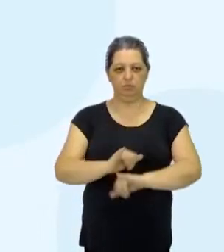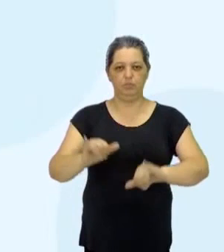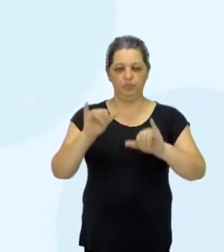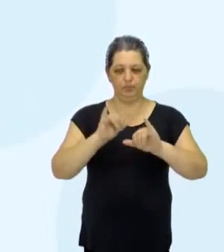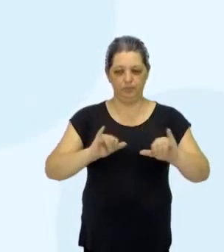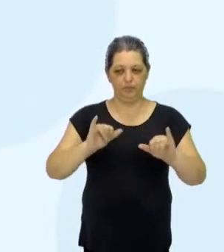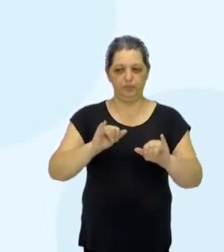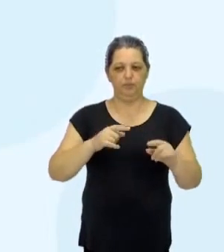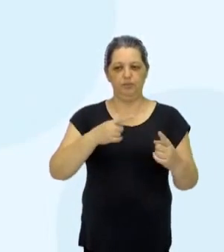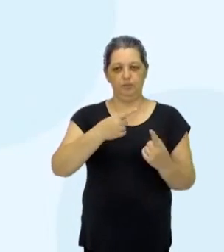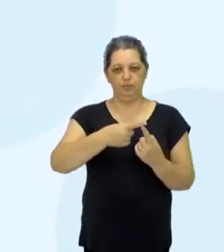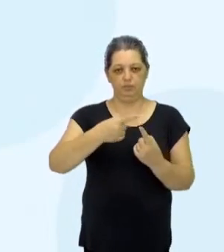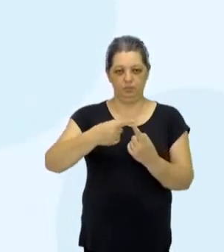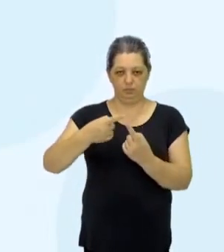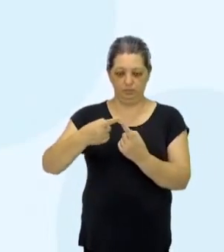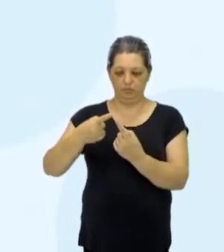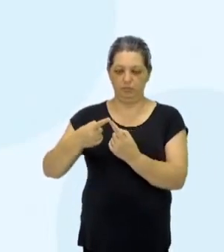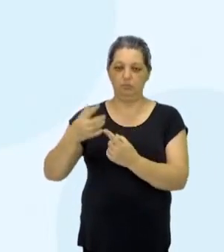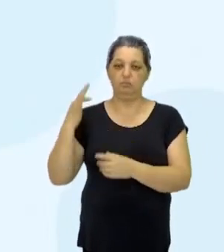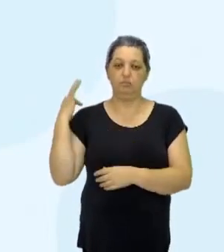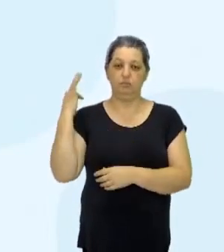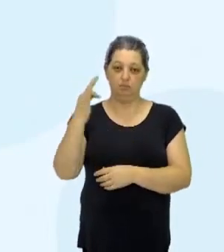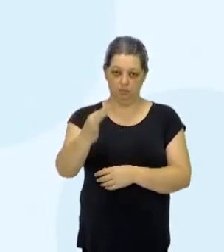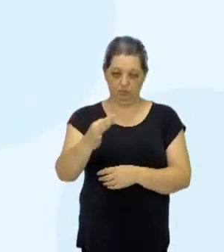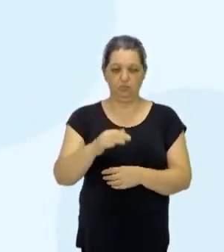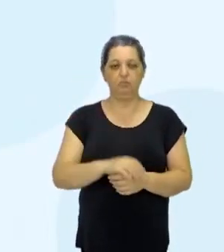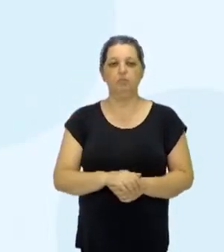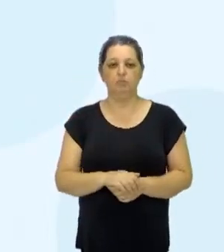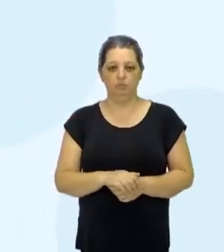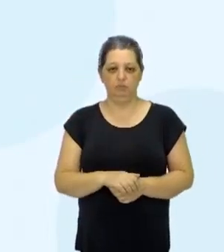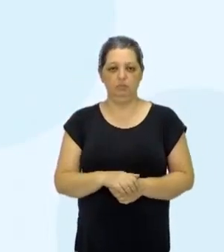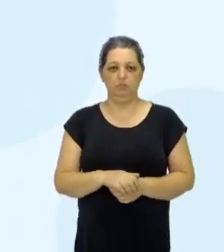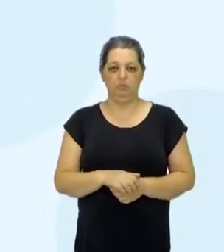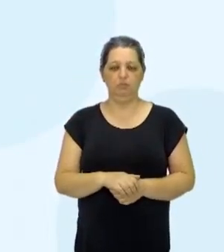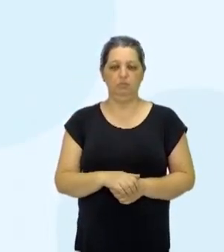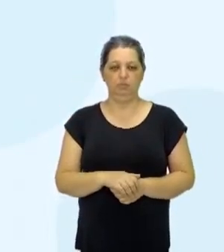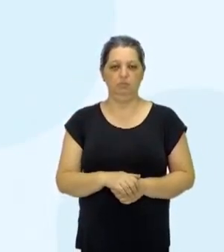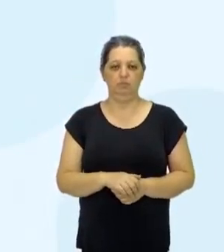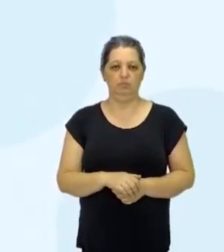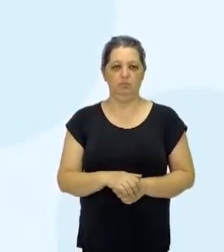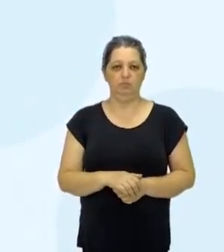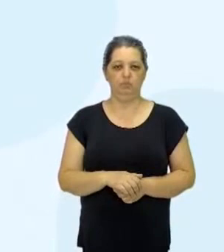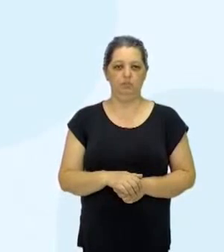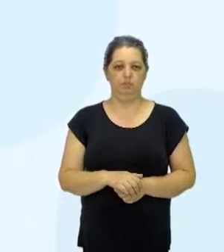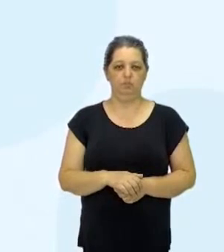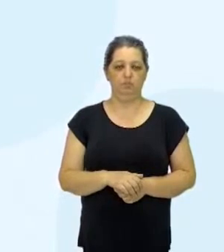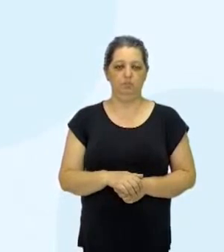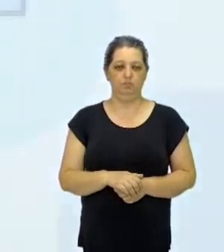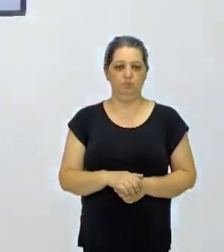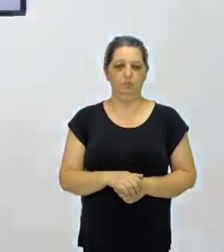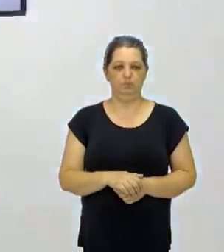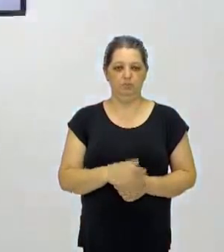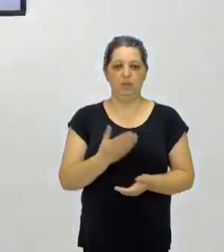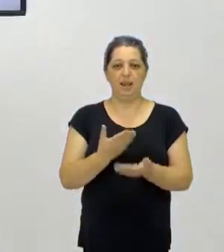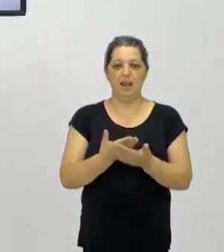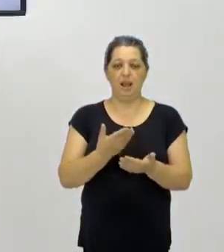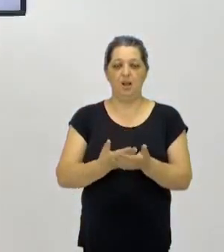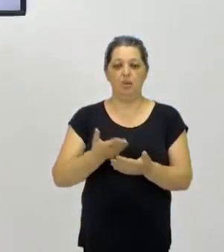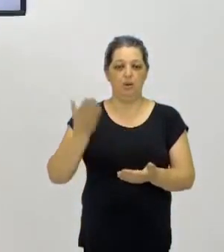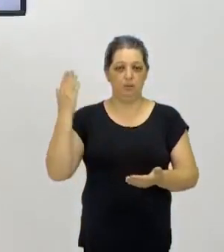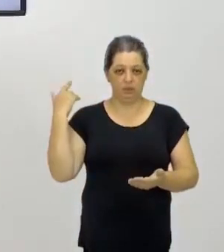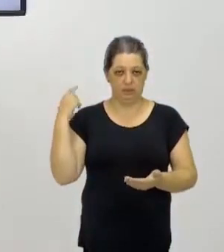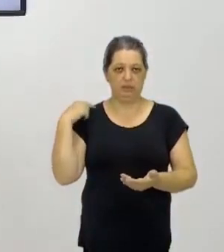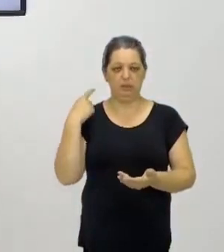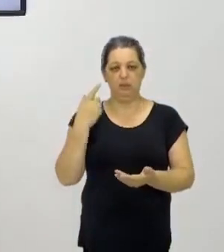E percebemos, notamos e usamos as formas de futuro. That's it. Então, na aula passada, foi